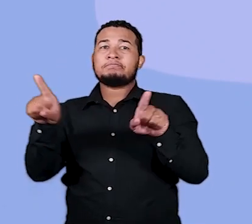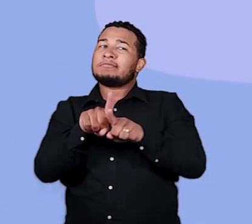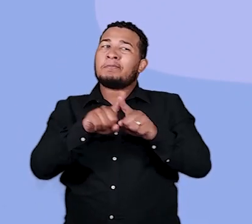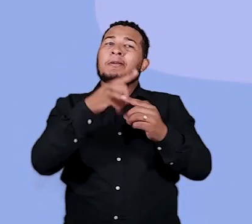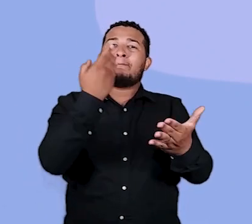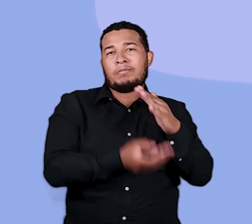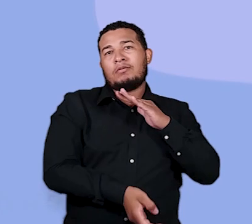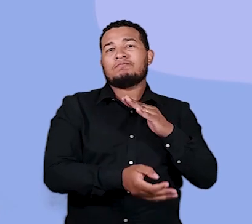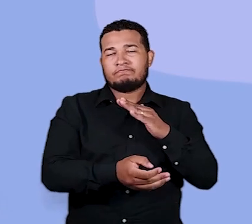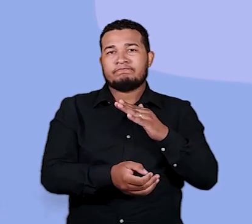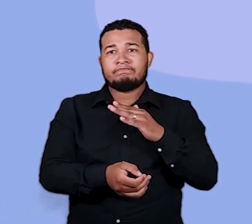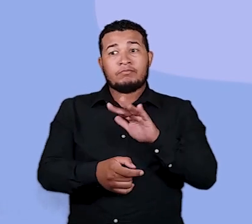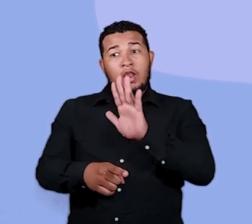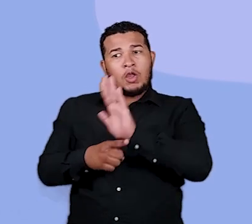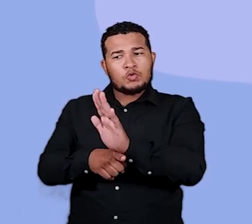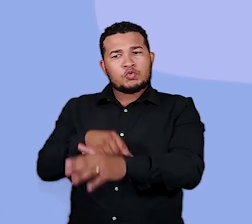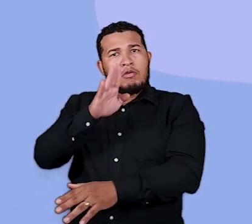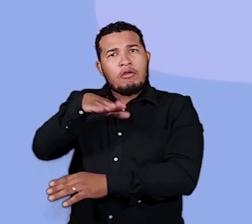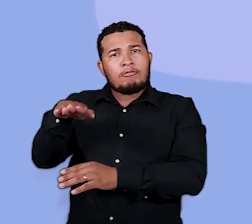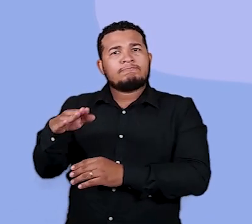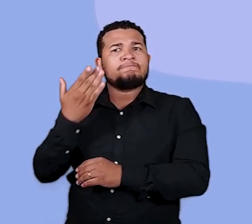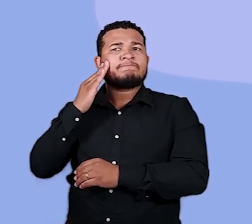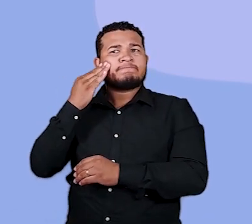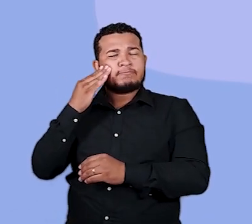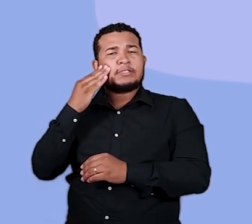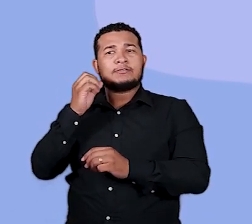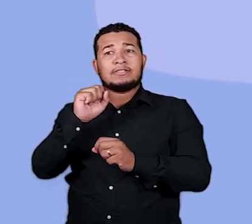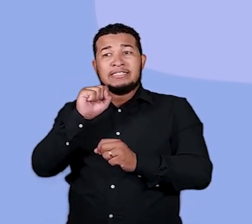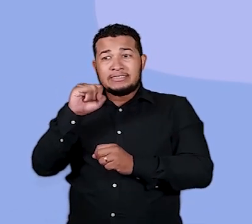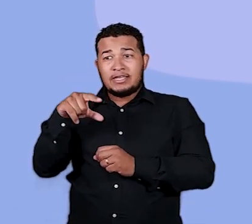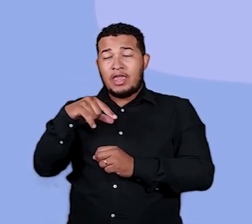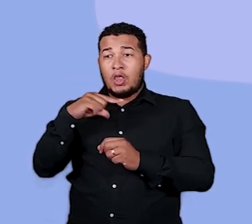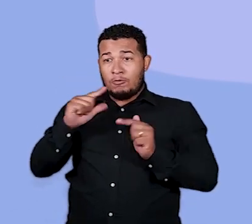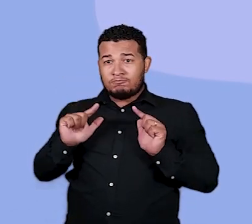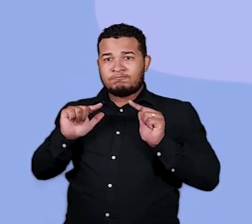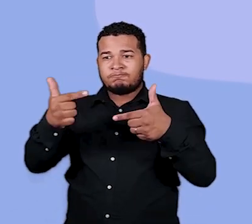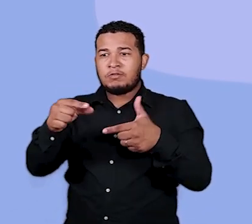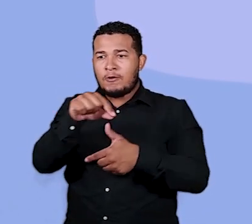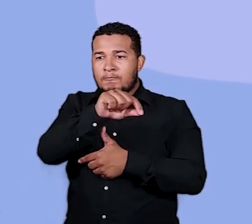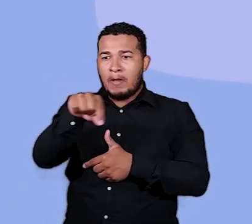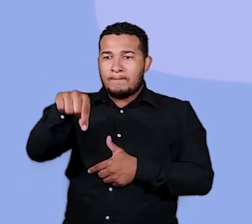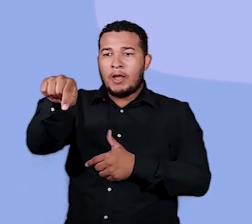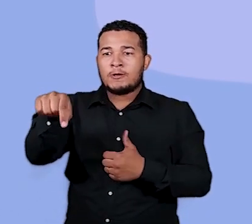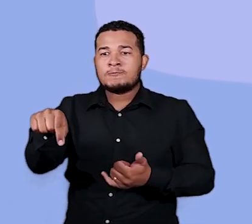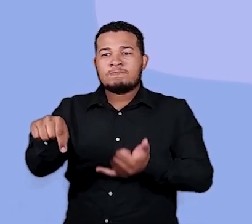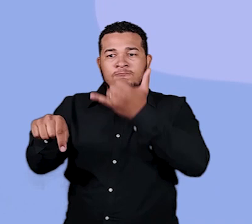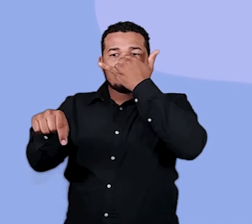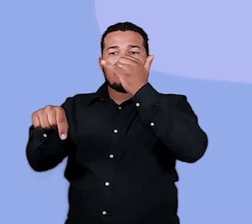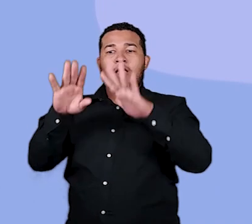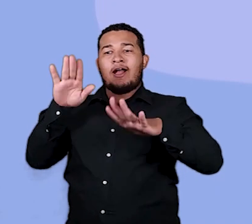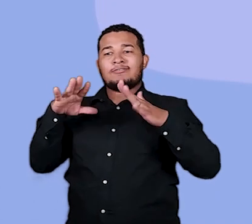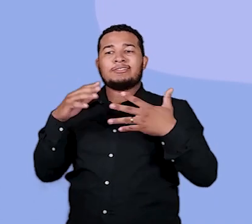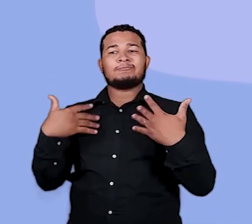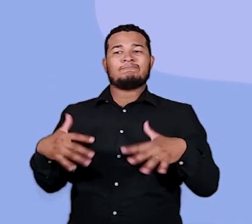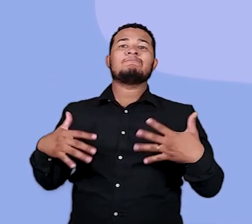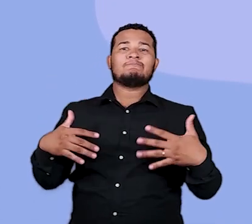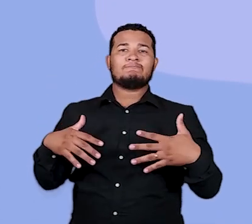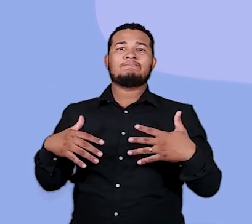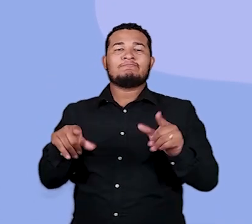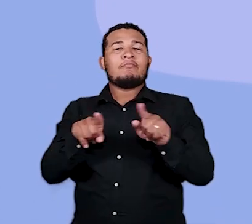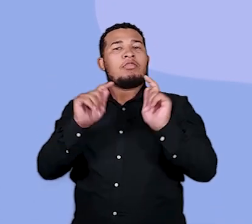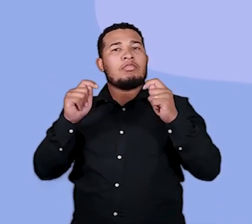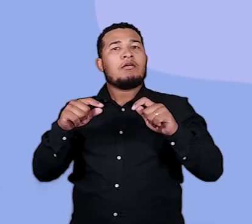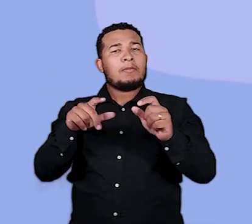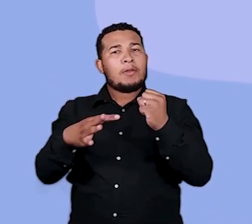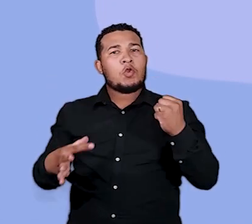perder. Xadrez ajuda as crianças a entender as consequências das suas ações e o xadrez como fator